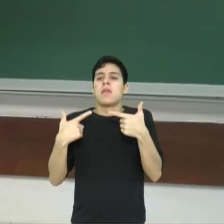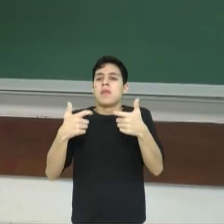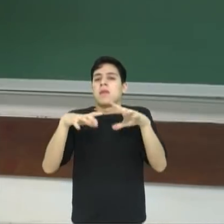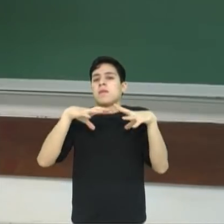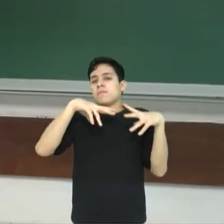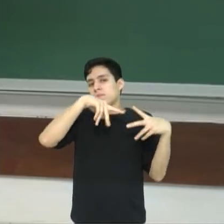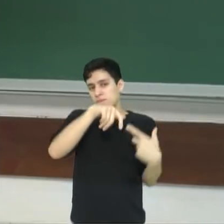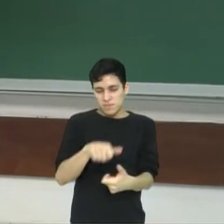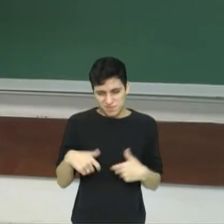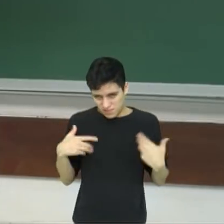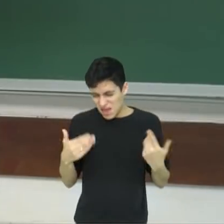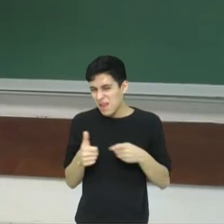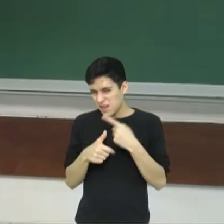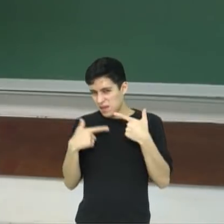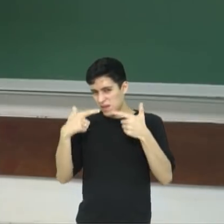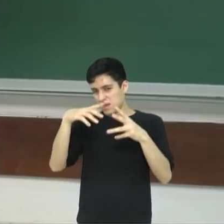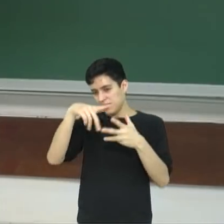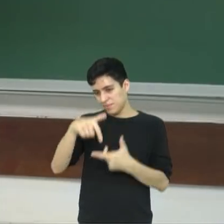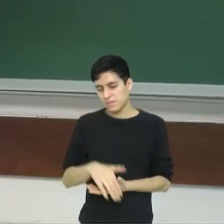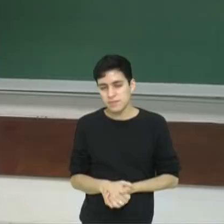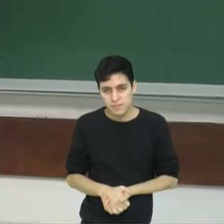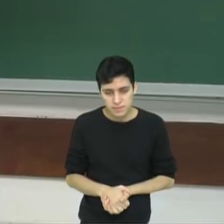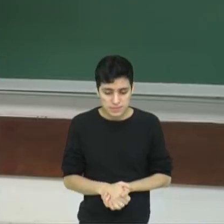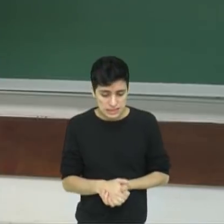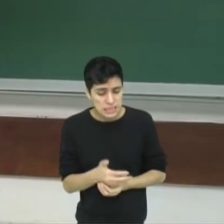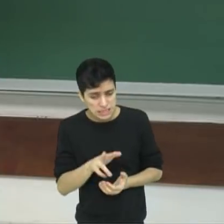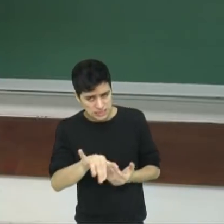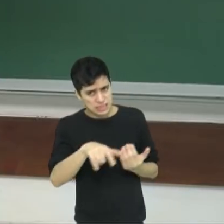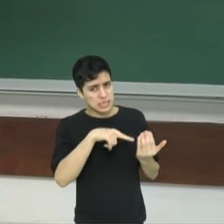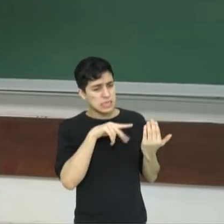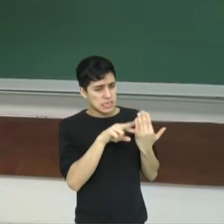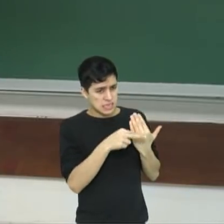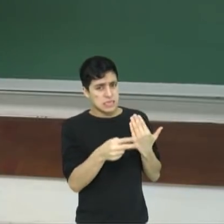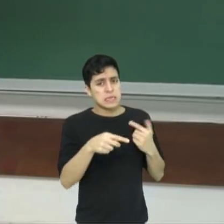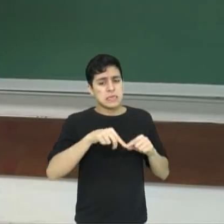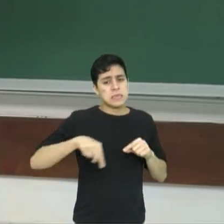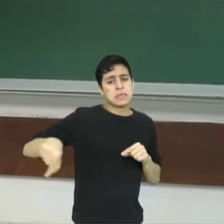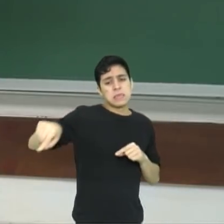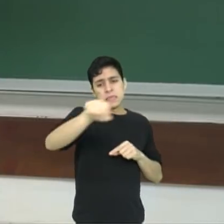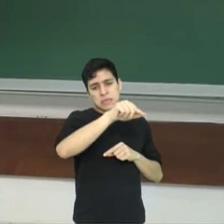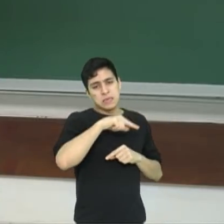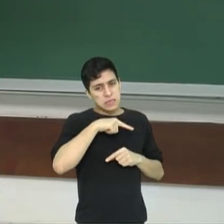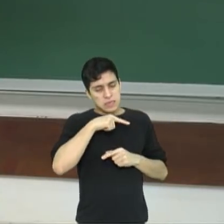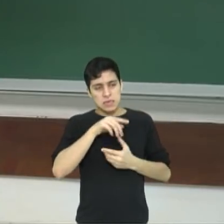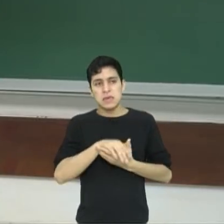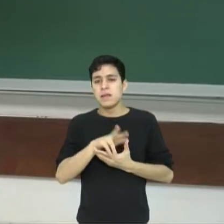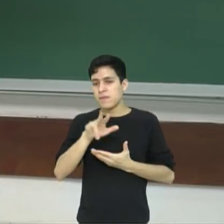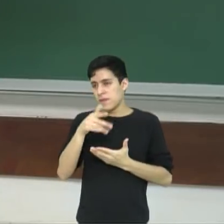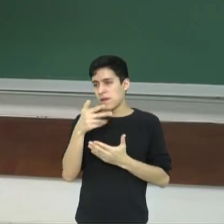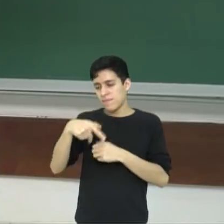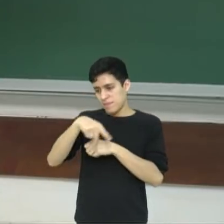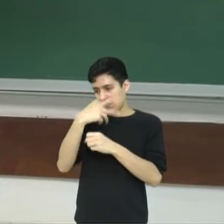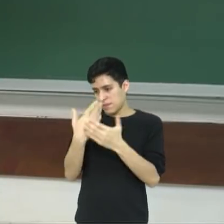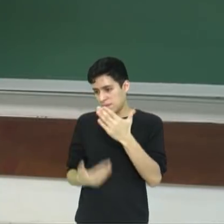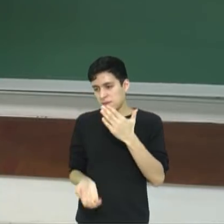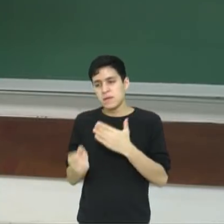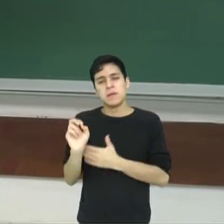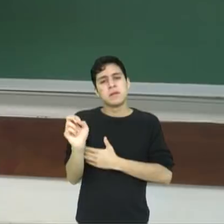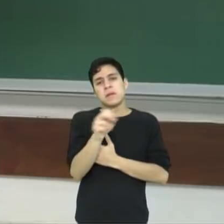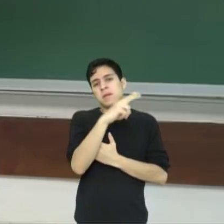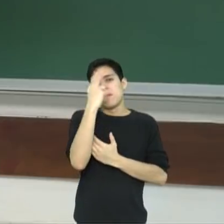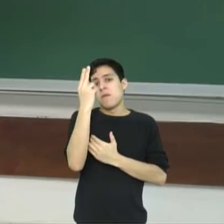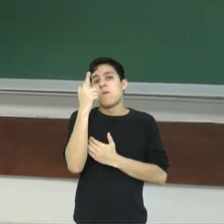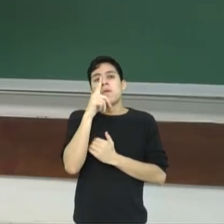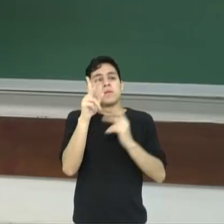depois da Primeira Guerra Mundial você tem também consequências diretamente nas suas colônias, com esses países que vão ser derrotados ou que vão ser, né, no